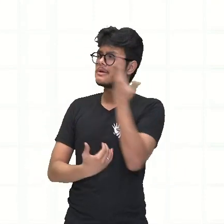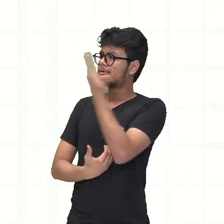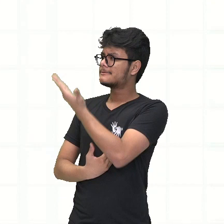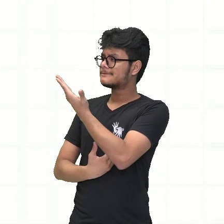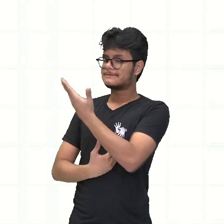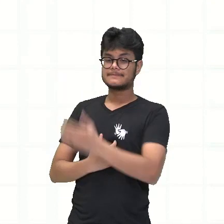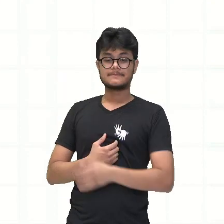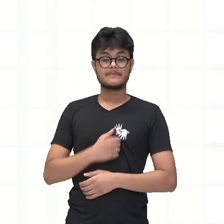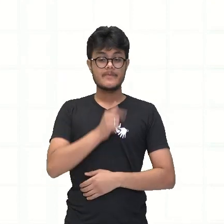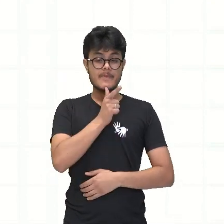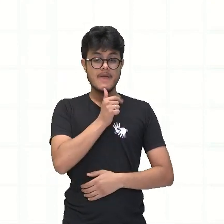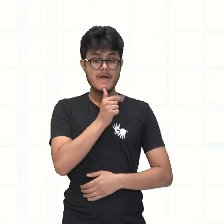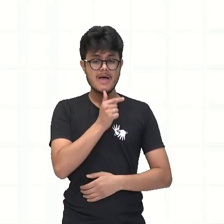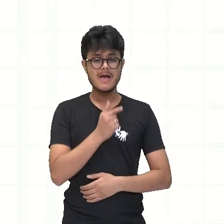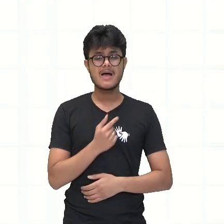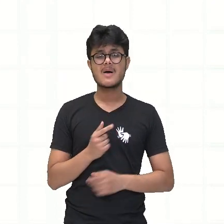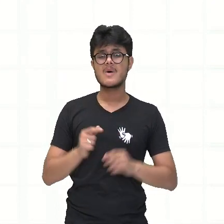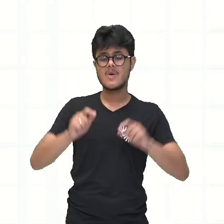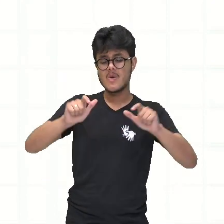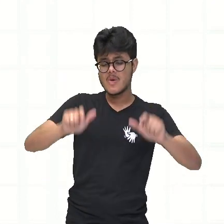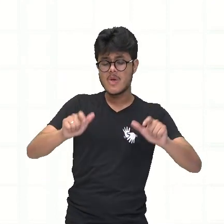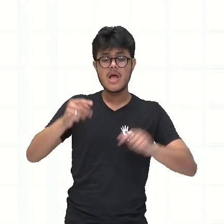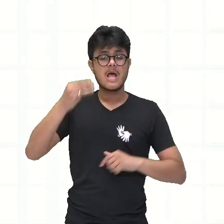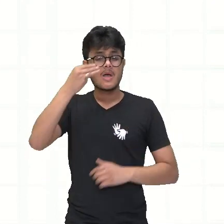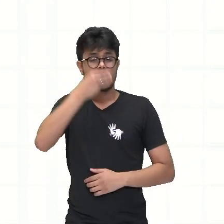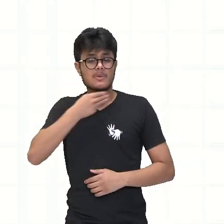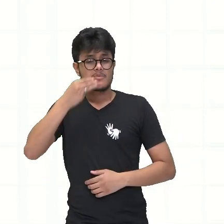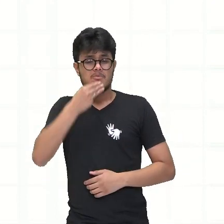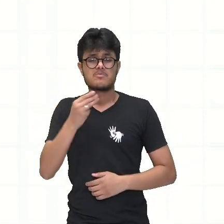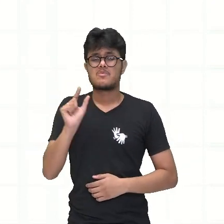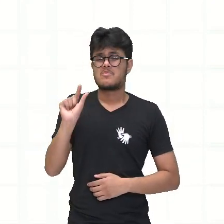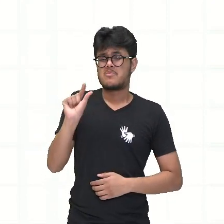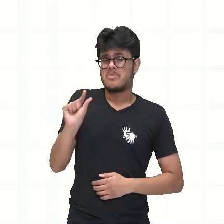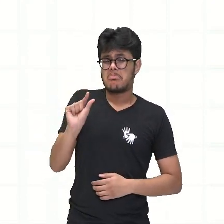e rios apenas, muito pouco,